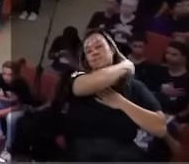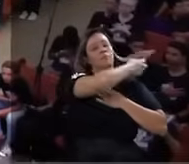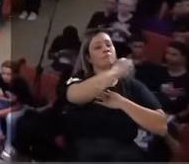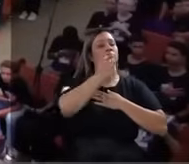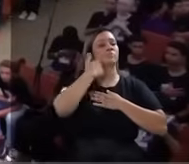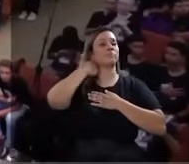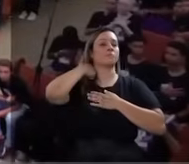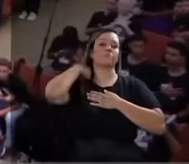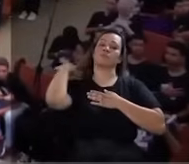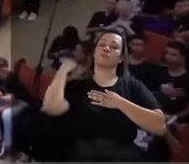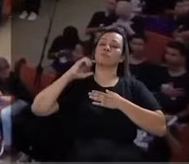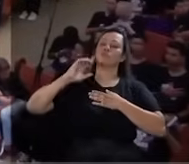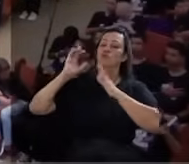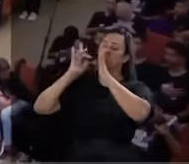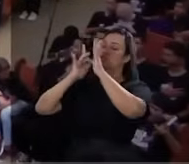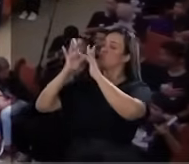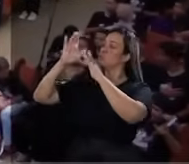Tocou-me,